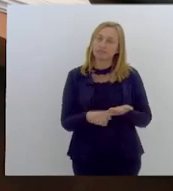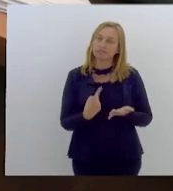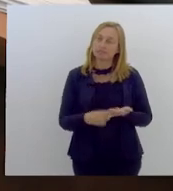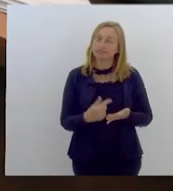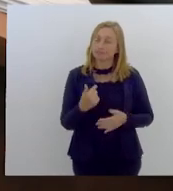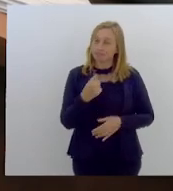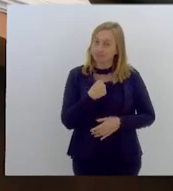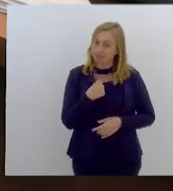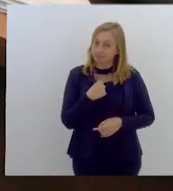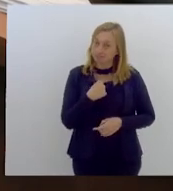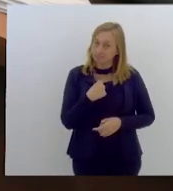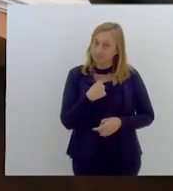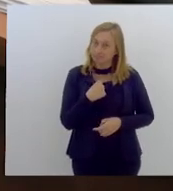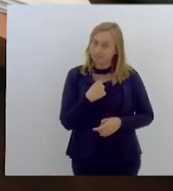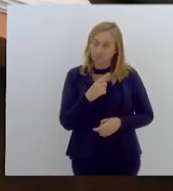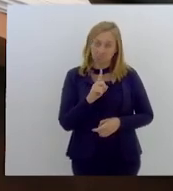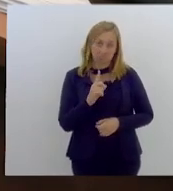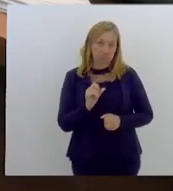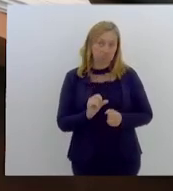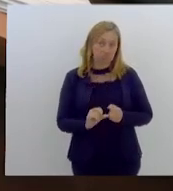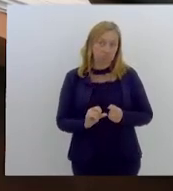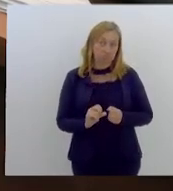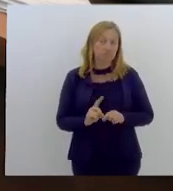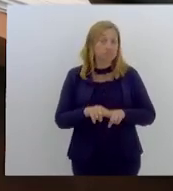eu, não faria.